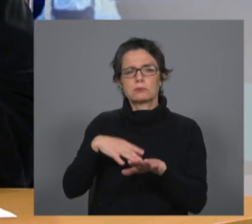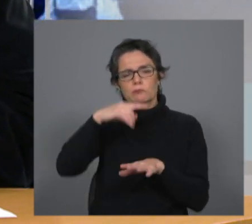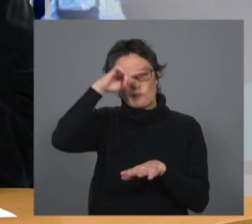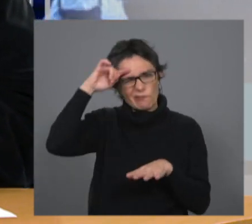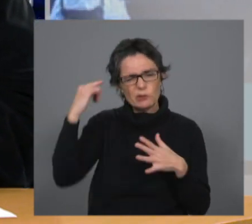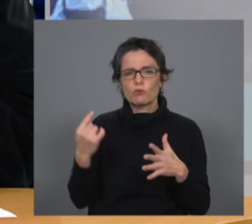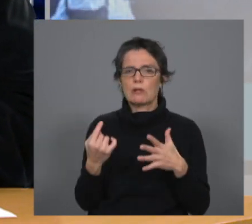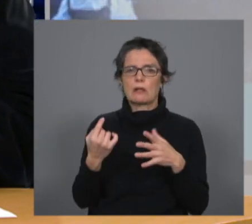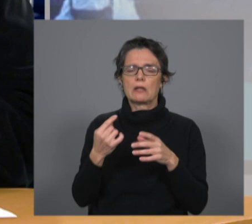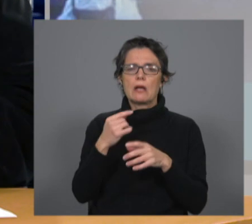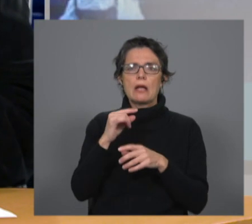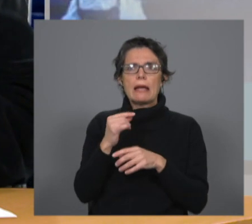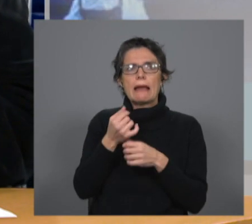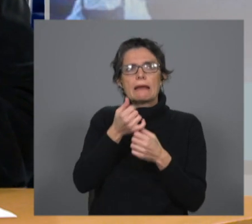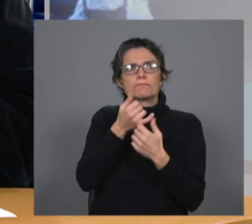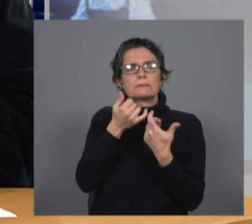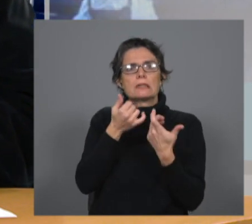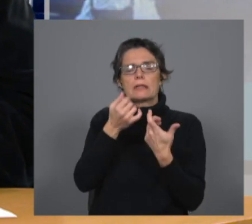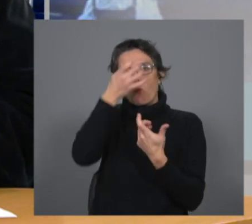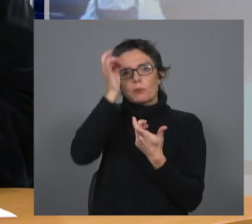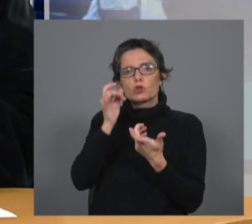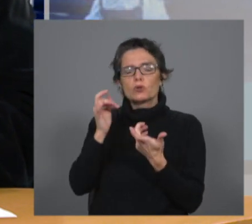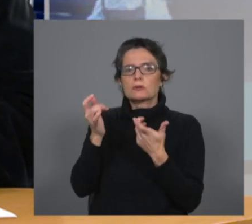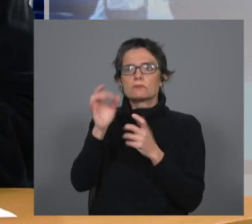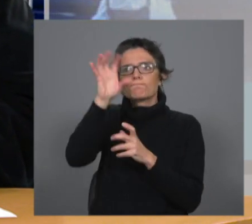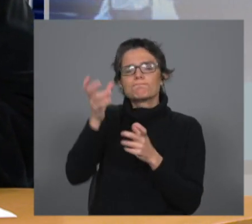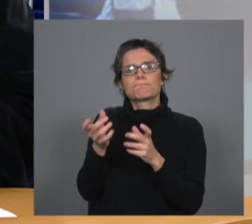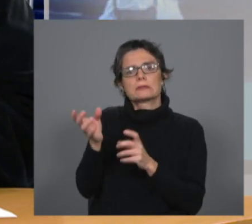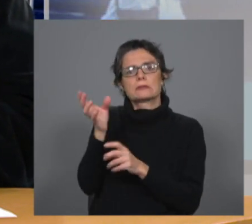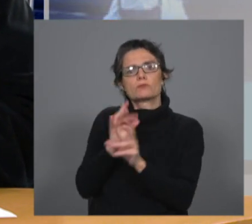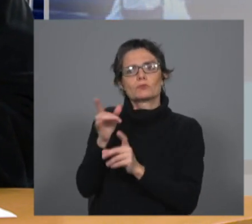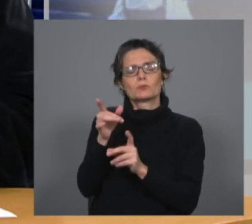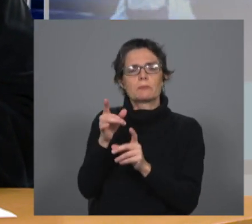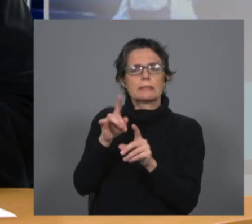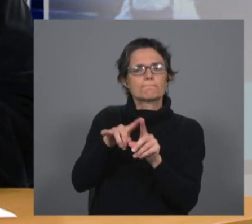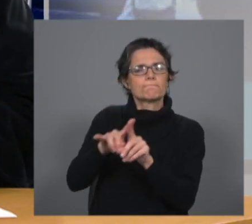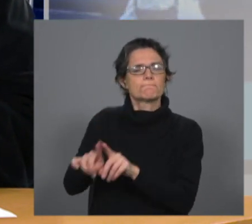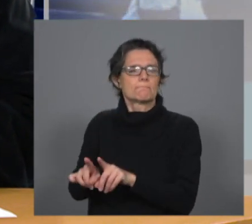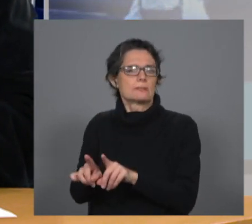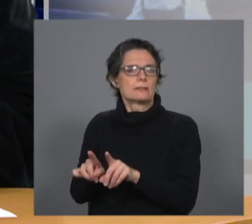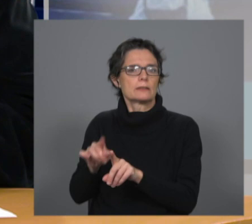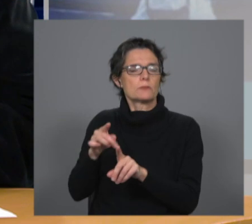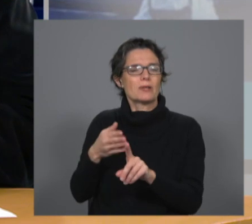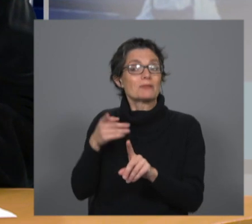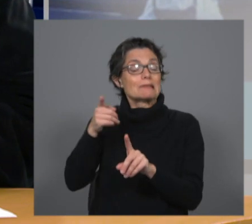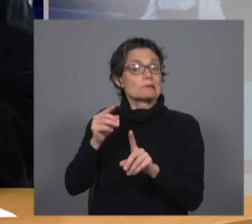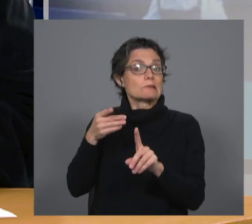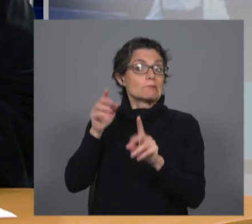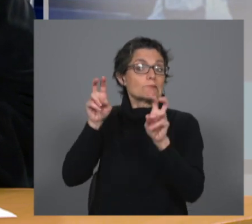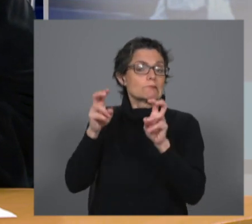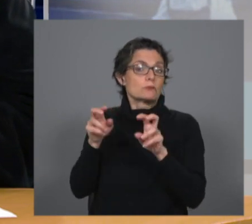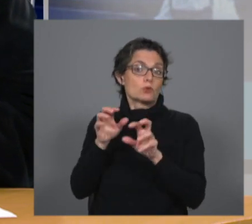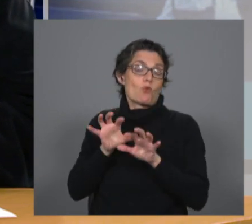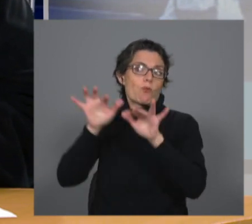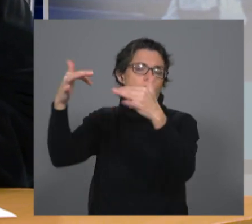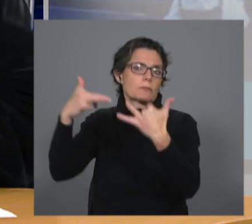Europeia e, se calhar, por isso não está na primeira linha dos grandes objetivos. Está a marcar passo